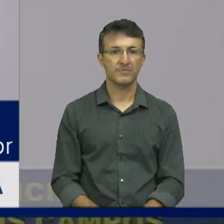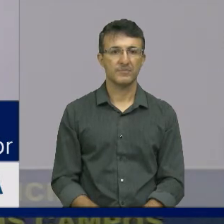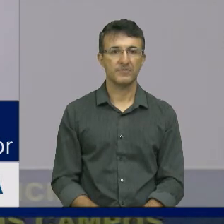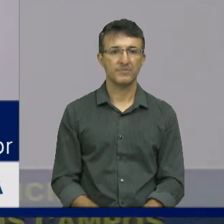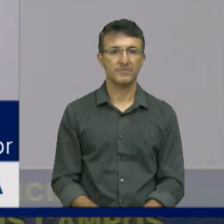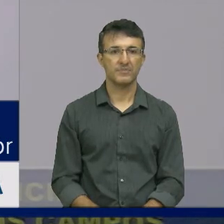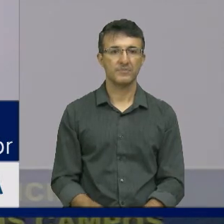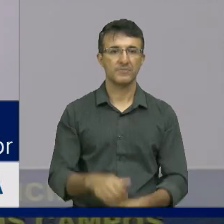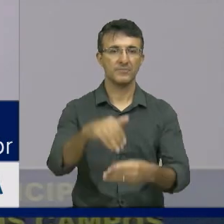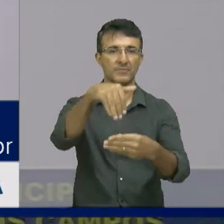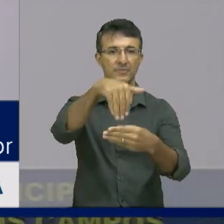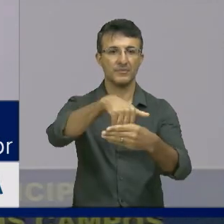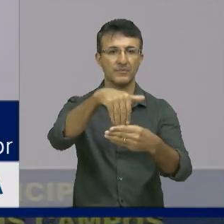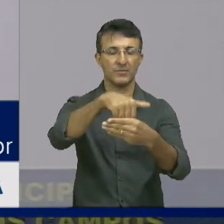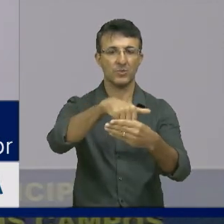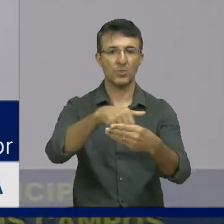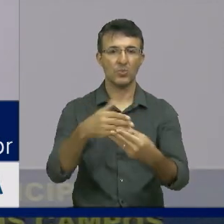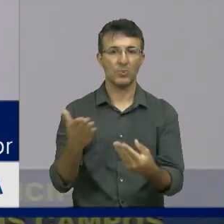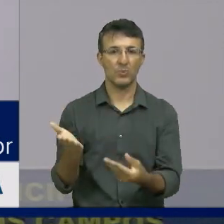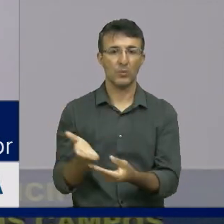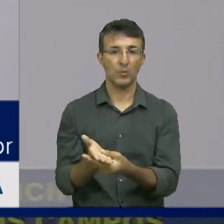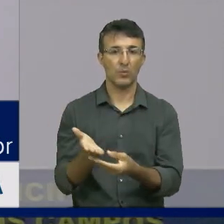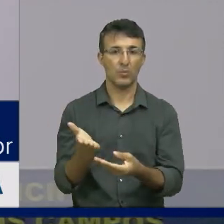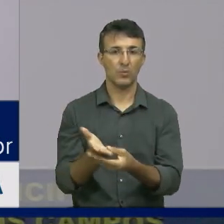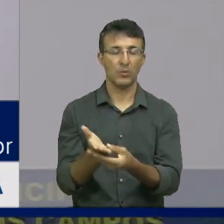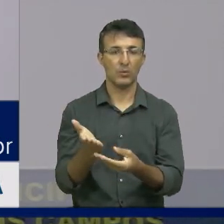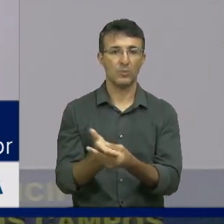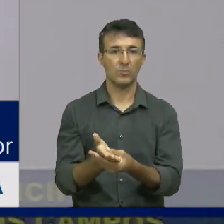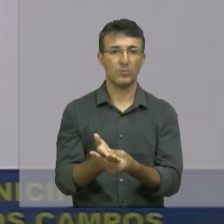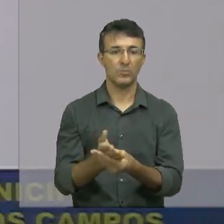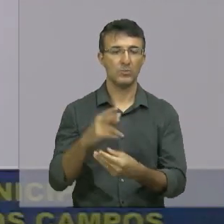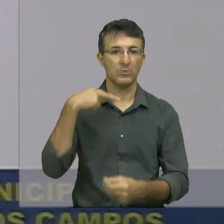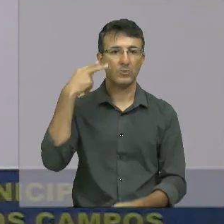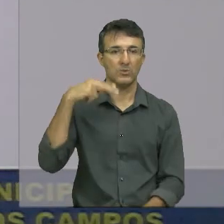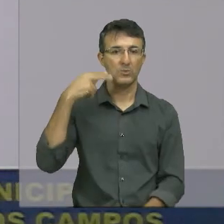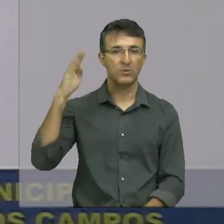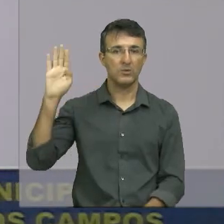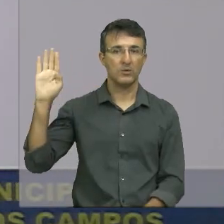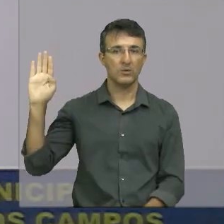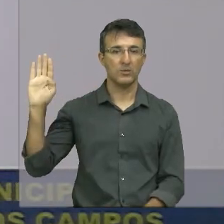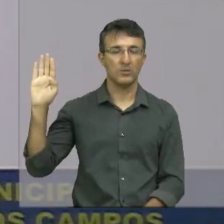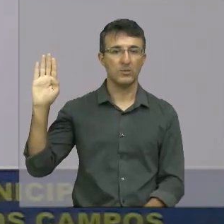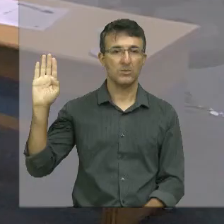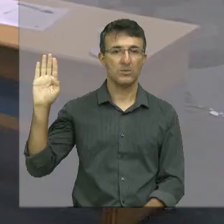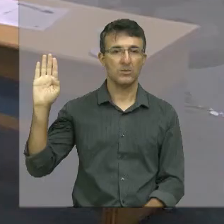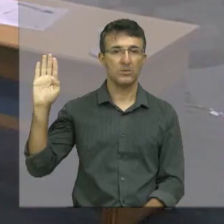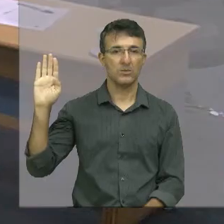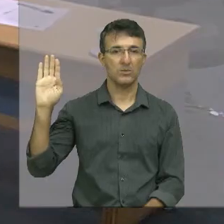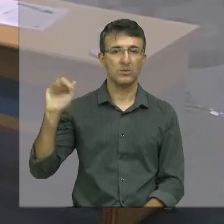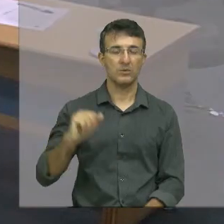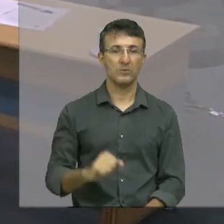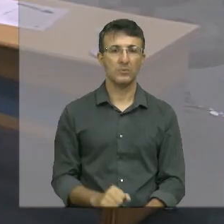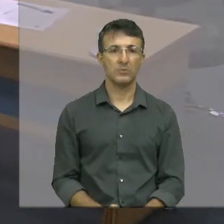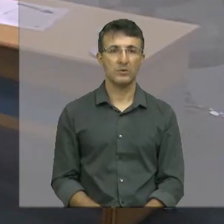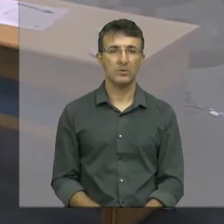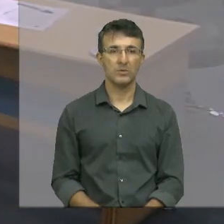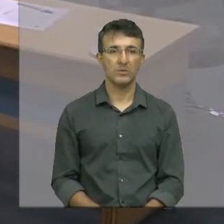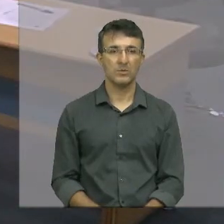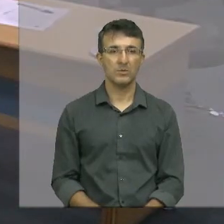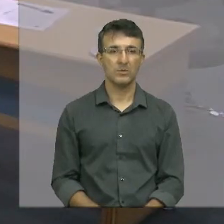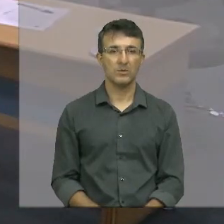Em votação, o processo. Vereadores favoráveis permaneçam como estão e os contrários se manifestem.